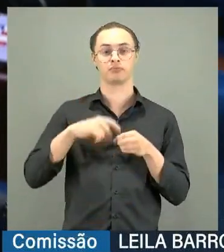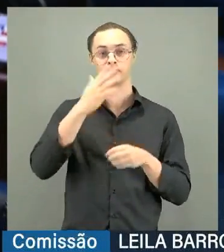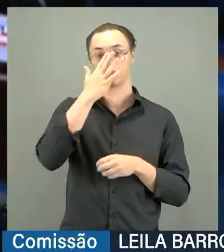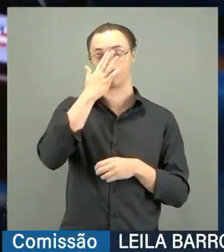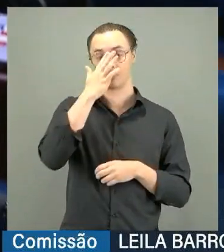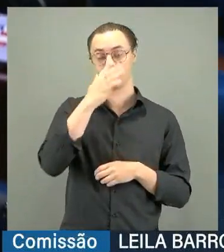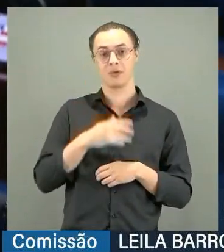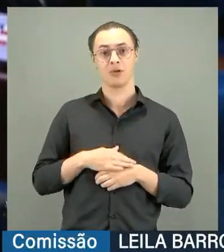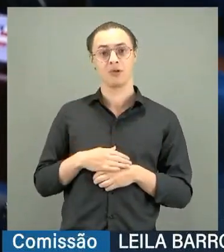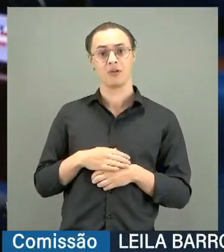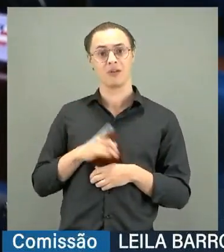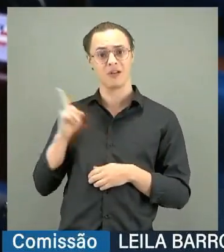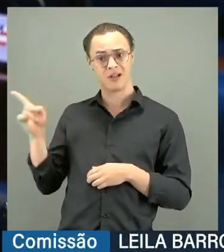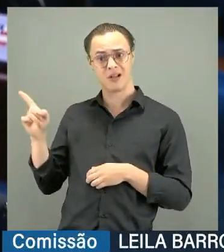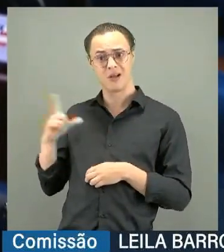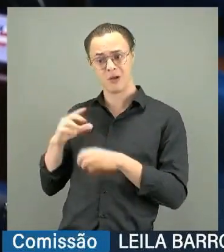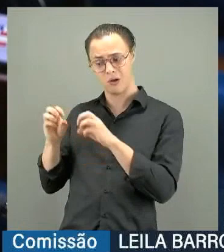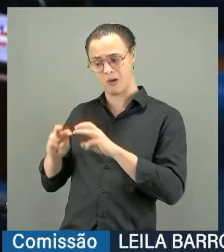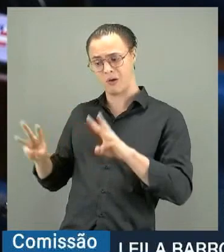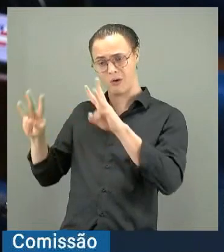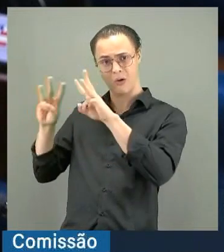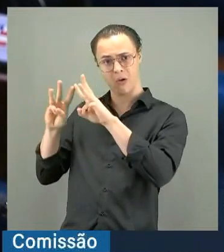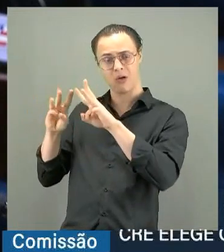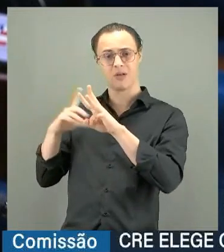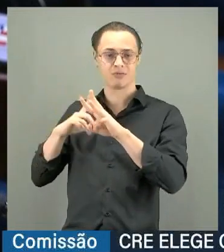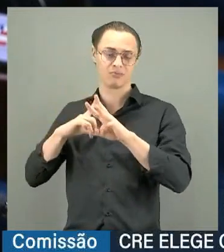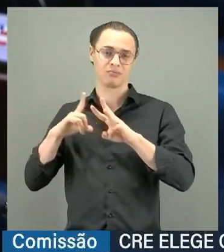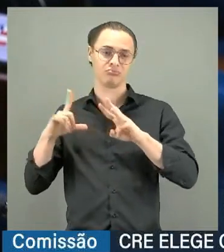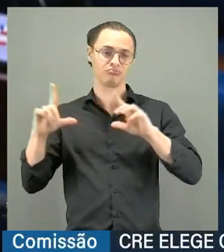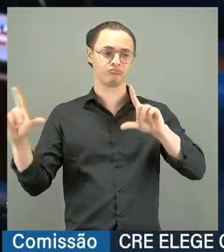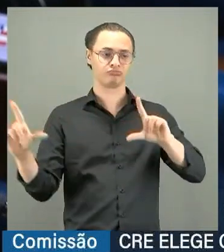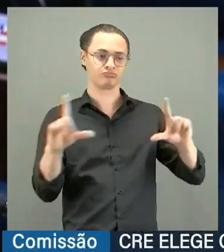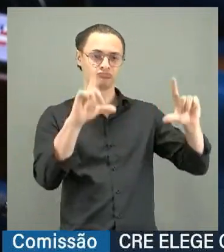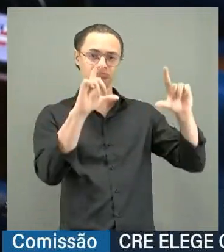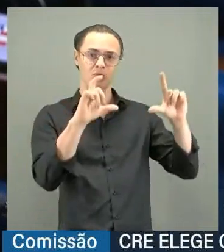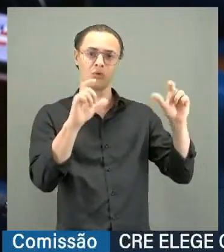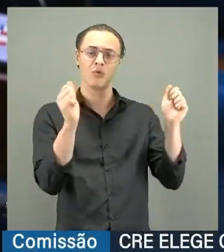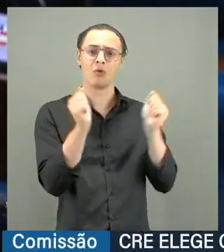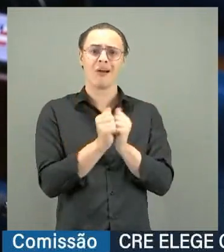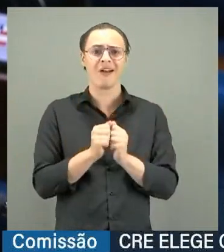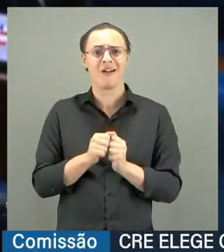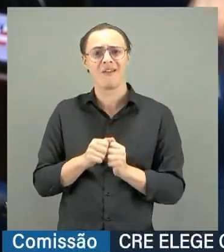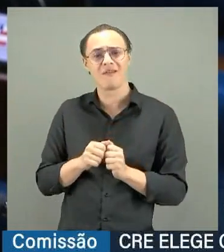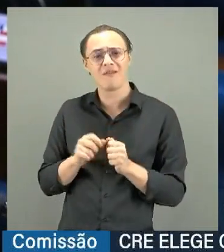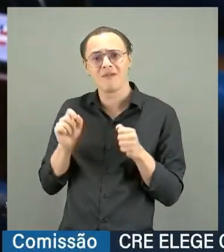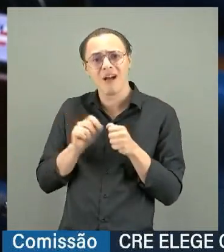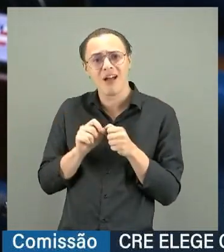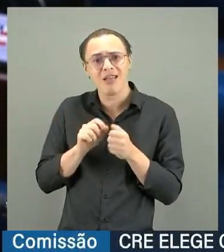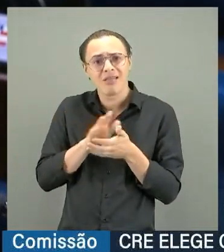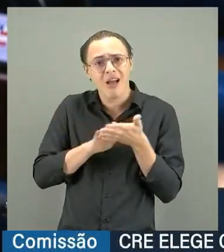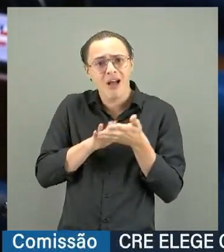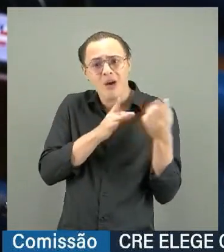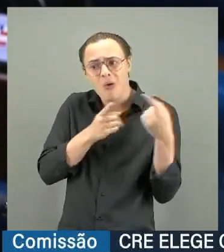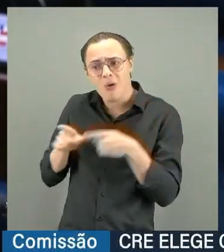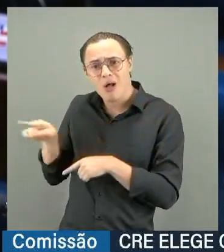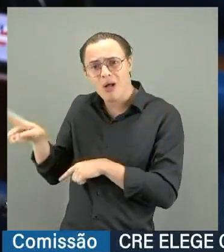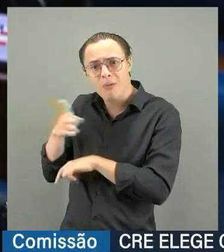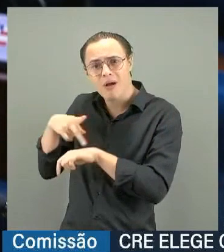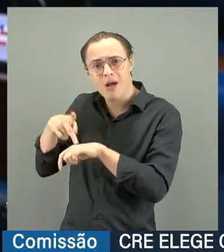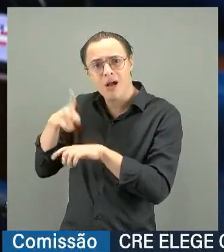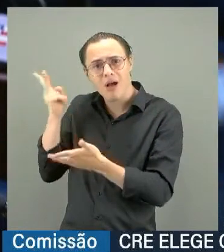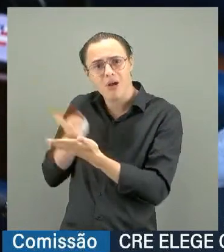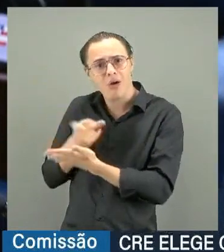não assina uma Moção contra as barbaridades que estão acontecendo naquele país